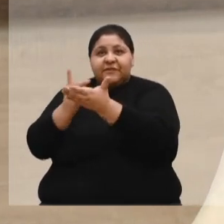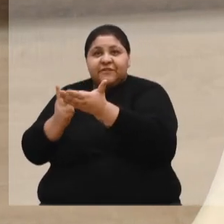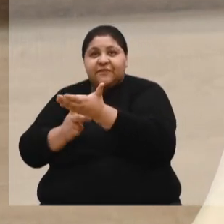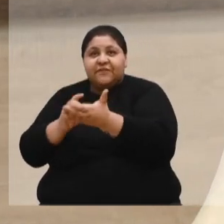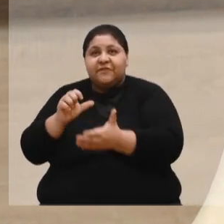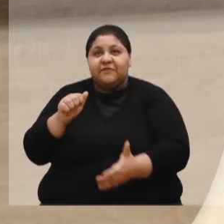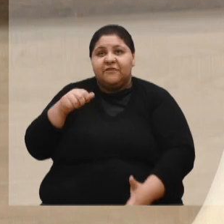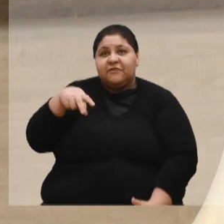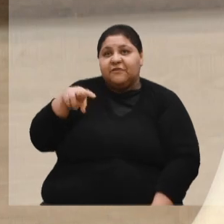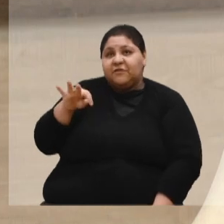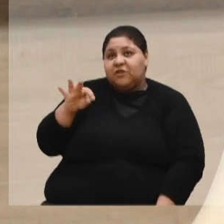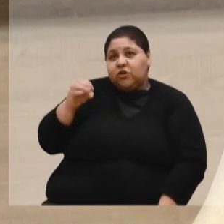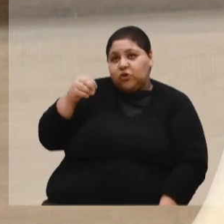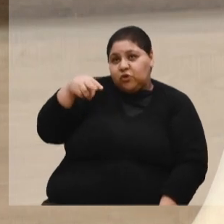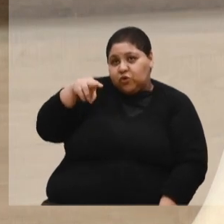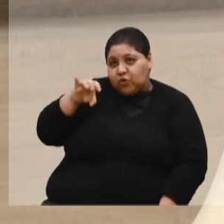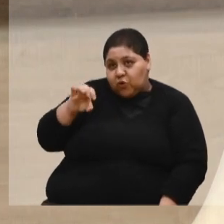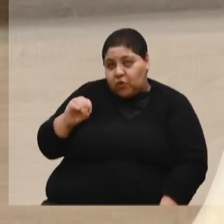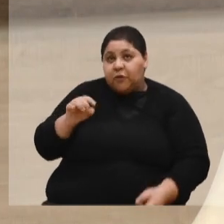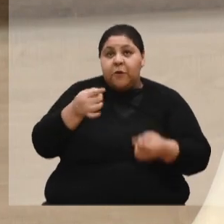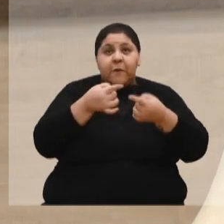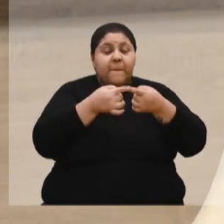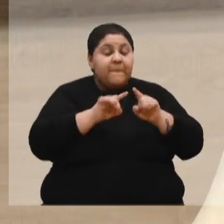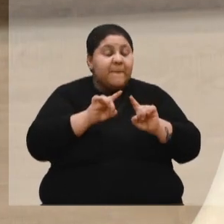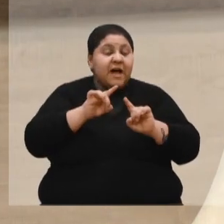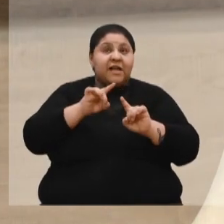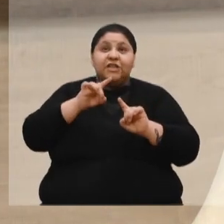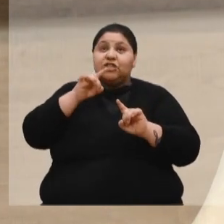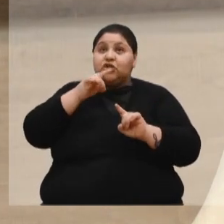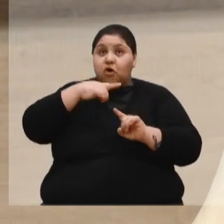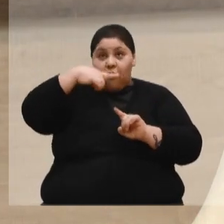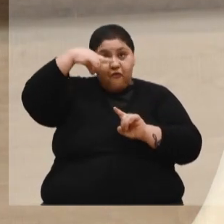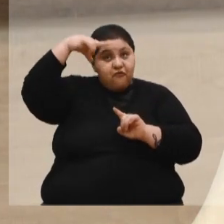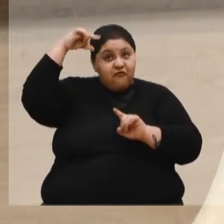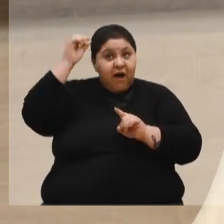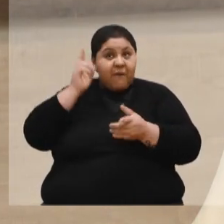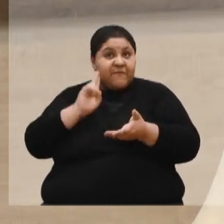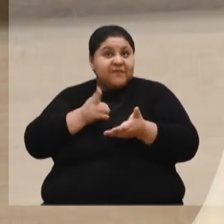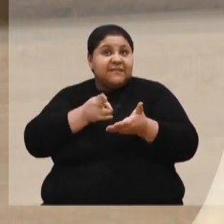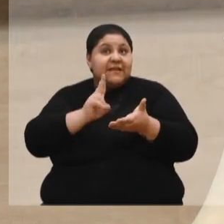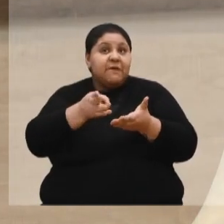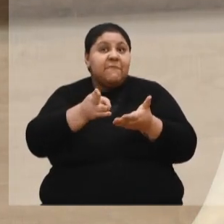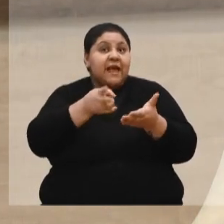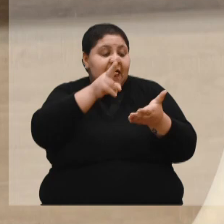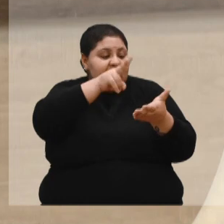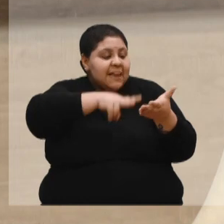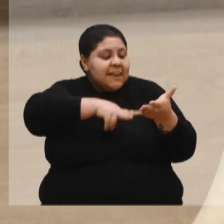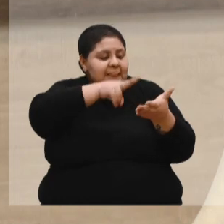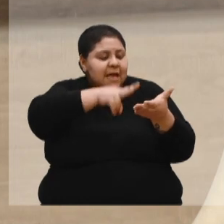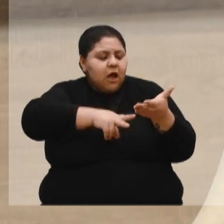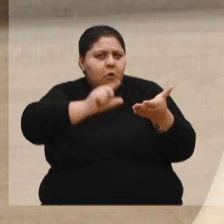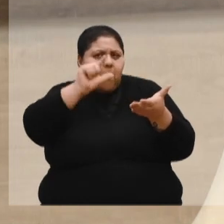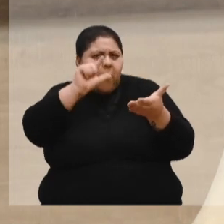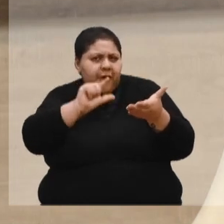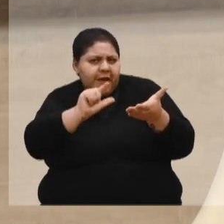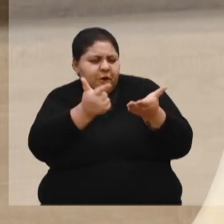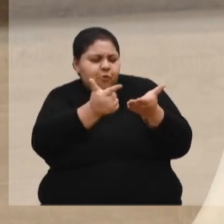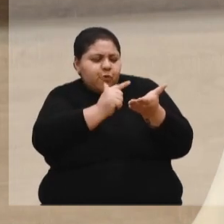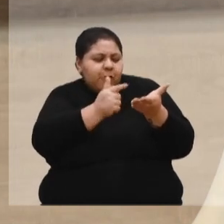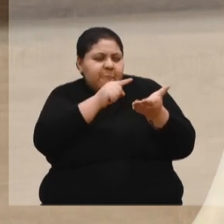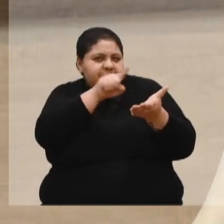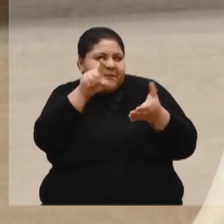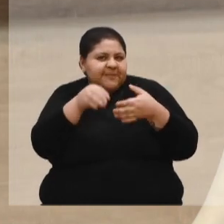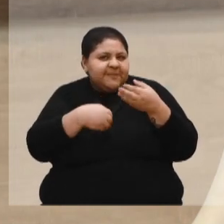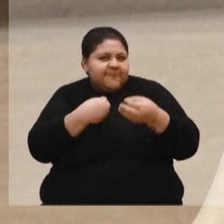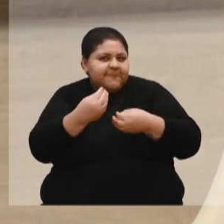o ilustrador, o Antônio Giacomin. Mas como o Fábio sempre faz, ele sempre lê um trechinho da